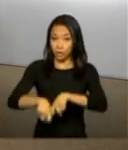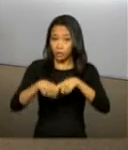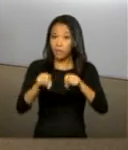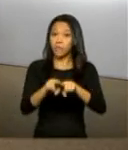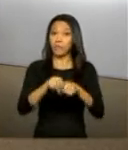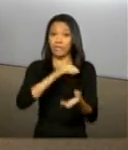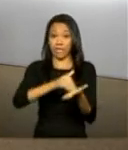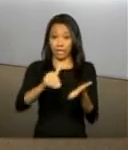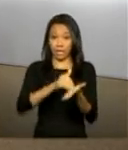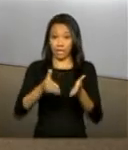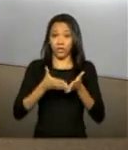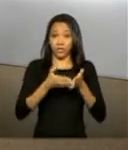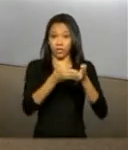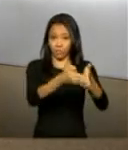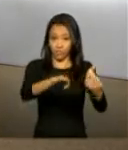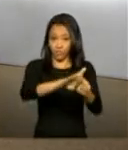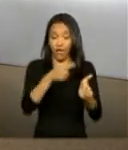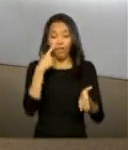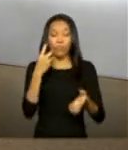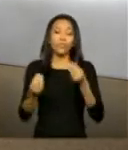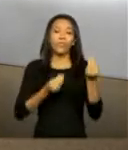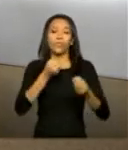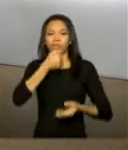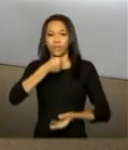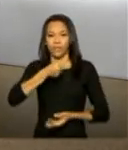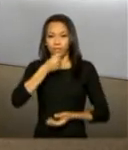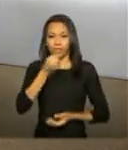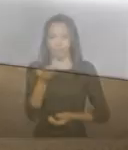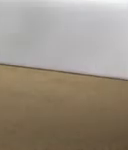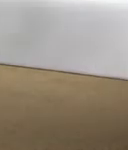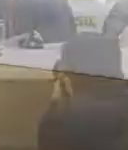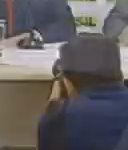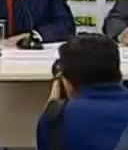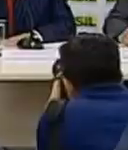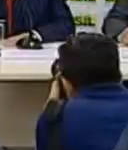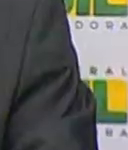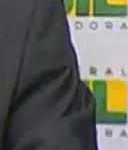Secretaria de Portos. Vamos acompanhar então a entrevista coletiva.